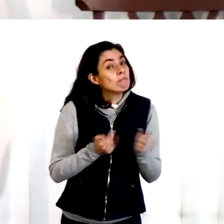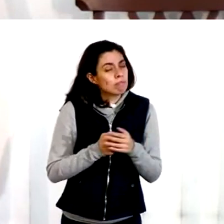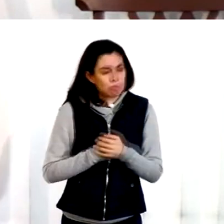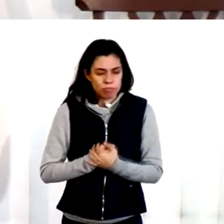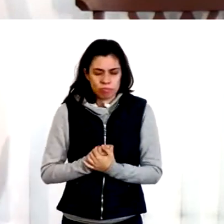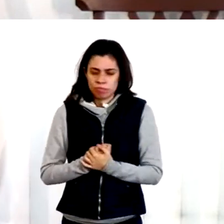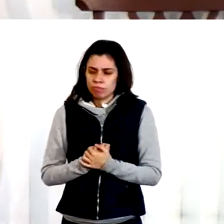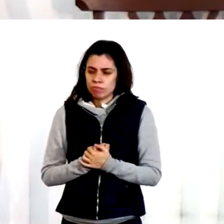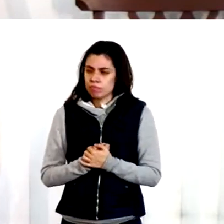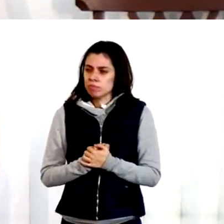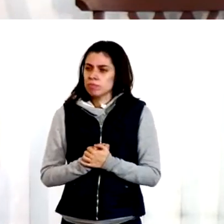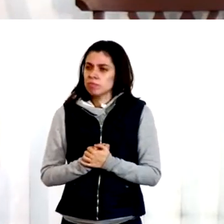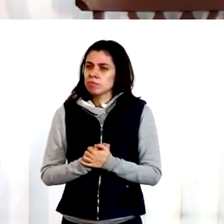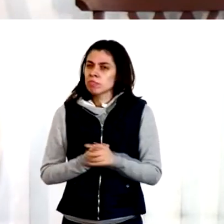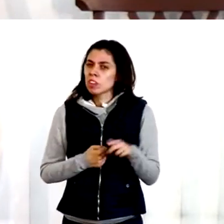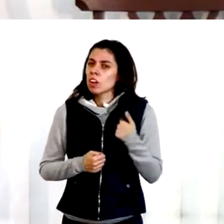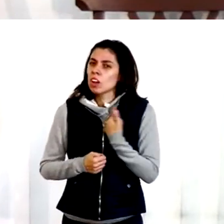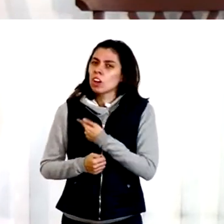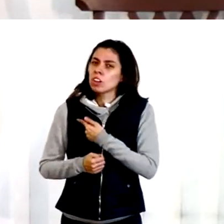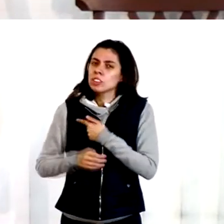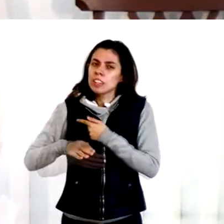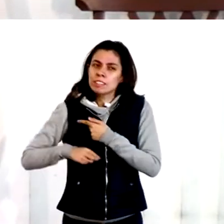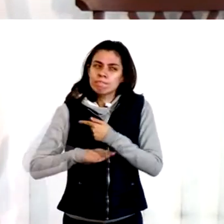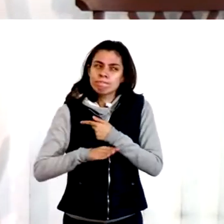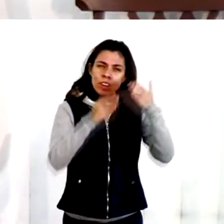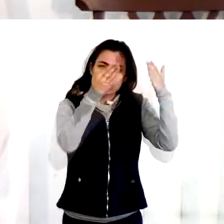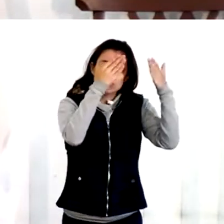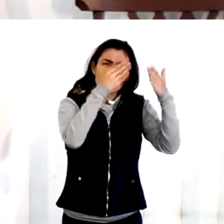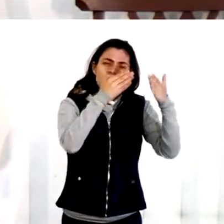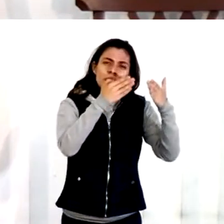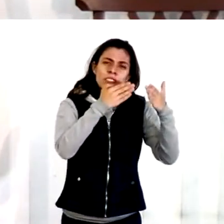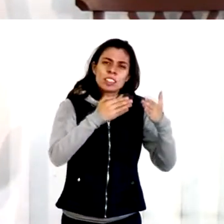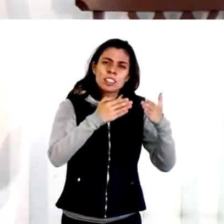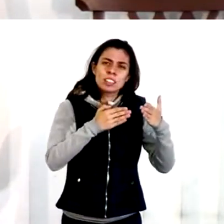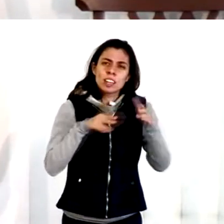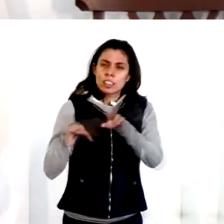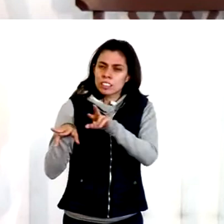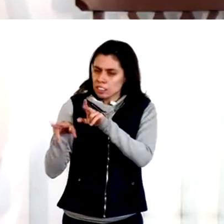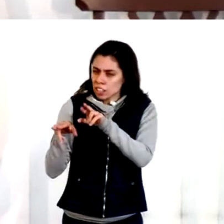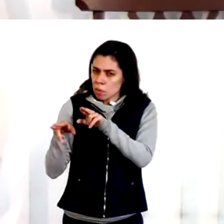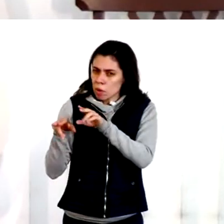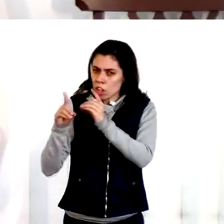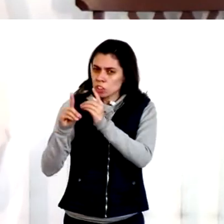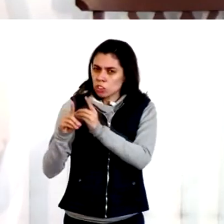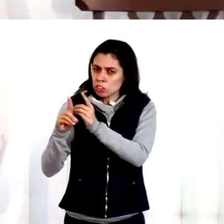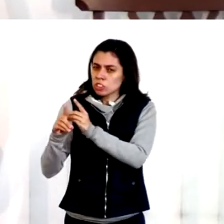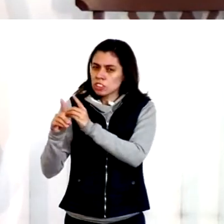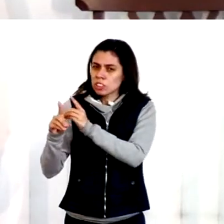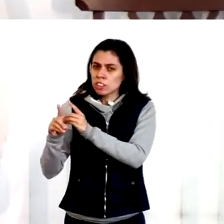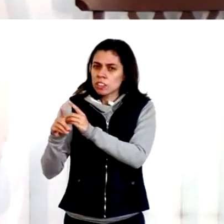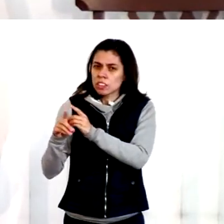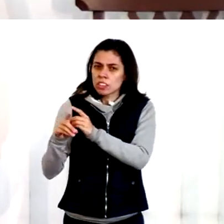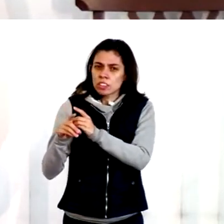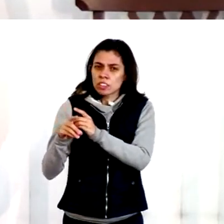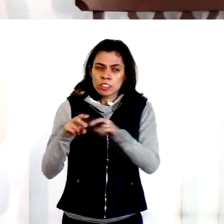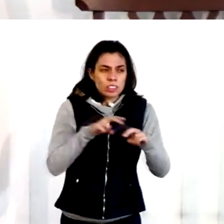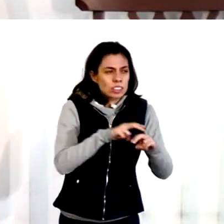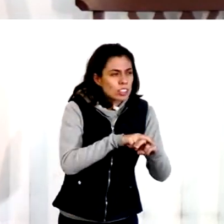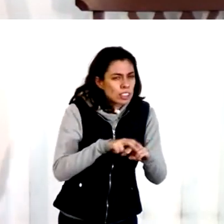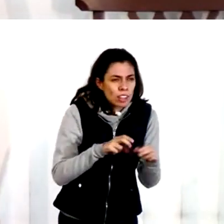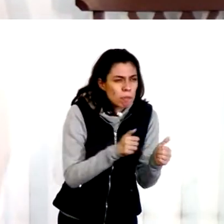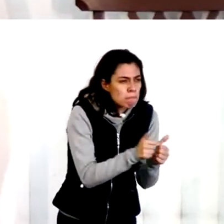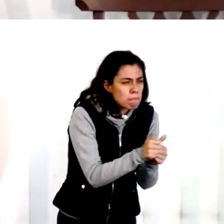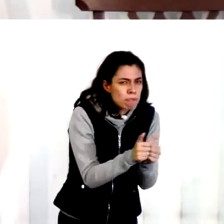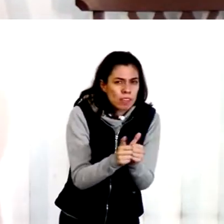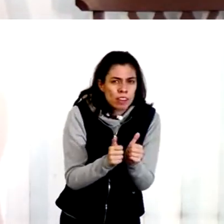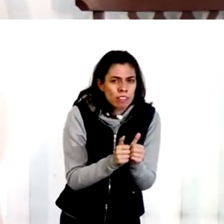graça. Temos nos achegado como cada um dos discípulos que foi chamado por Jesus se achegou a Ele, viveu com